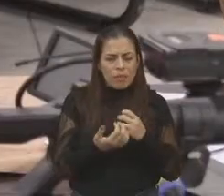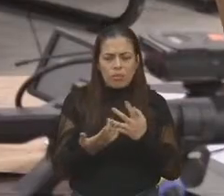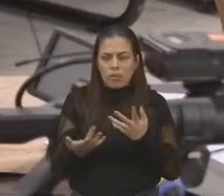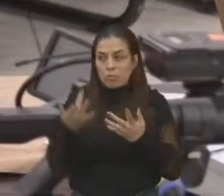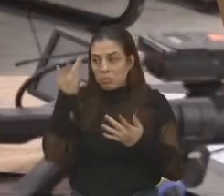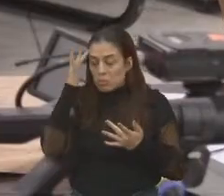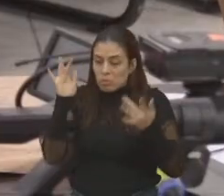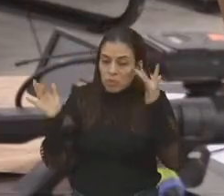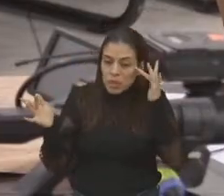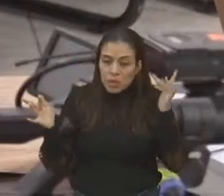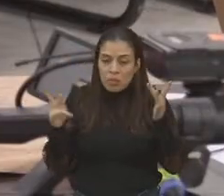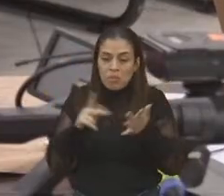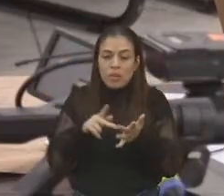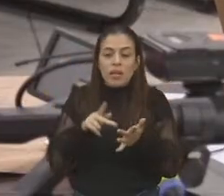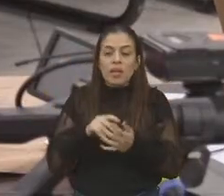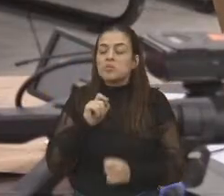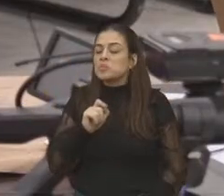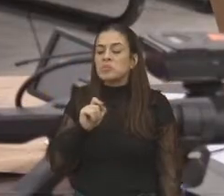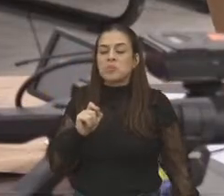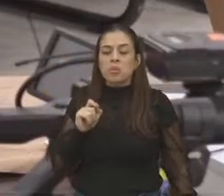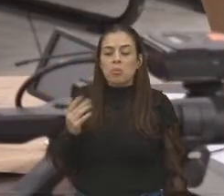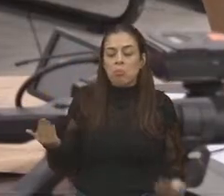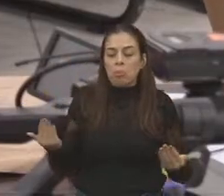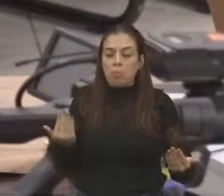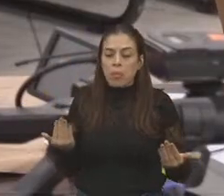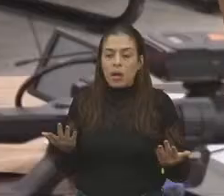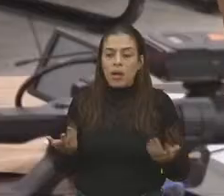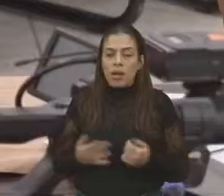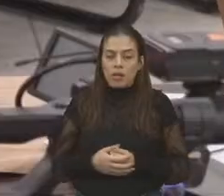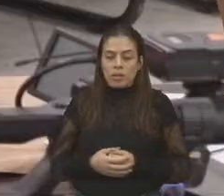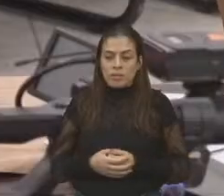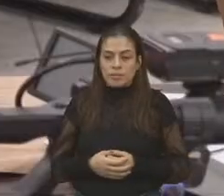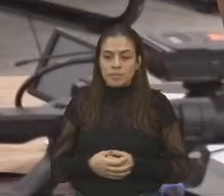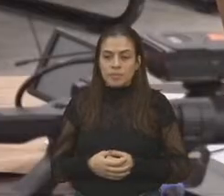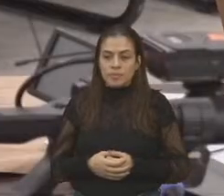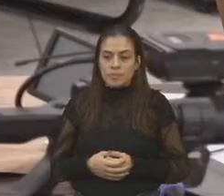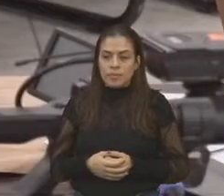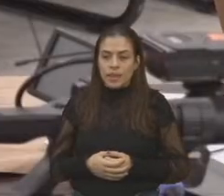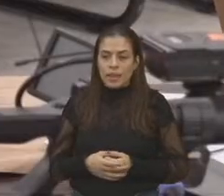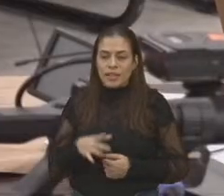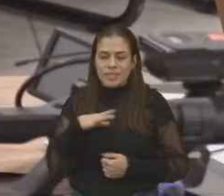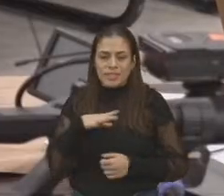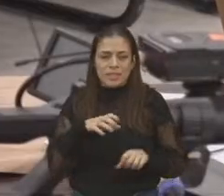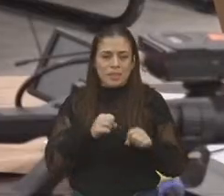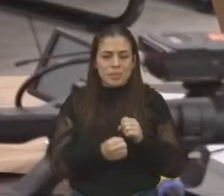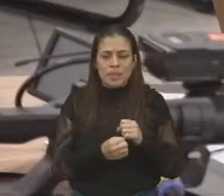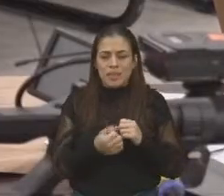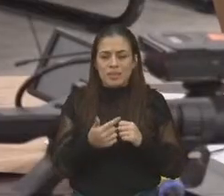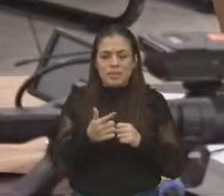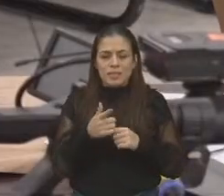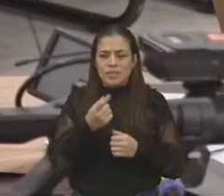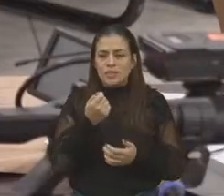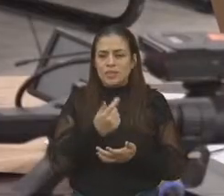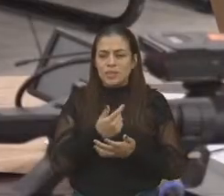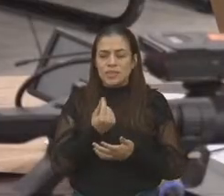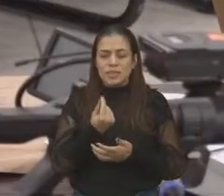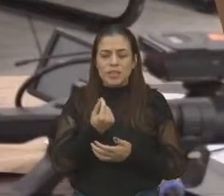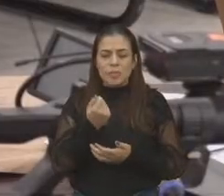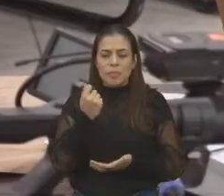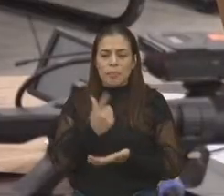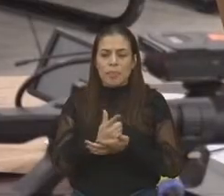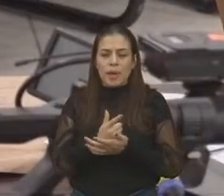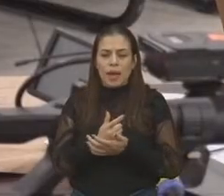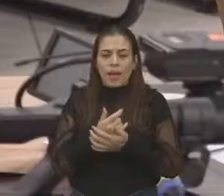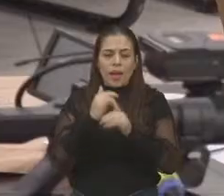dizendo aí a realidade, não é? Mas o Celso disse que a cidade está quebrada, que nem tinha dinheiro para pagar a conta de luz, nas palavras dele, não